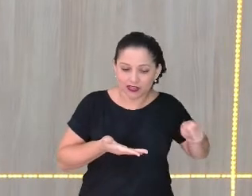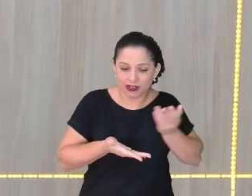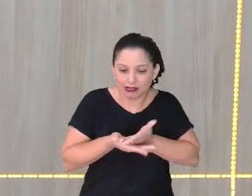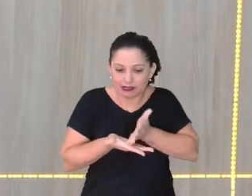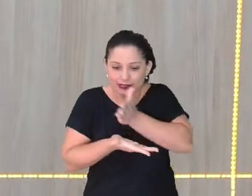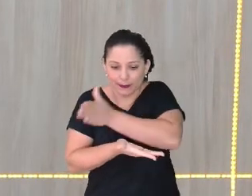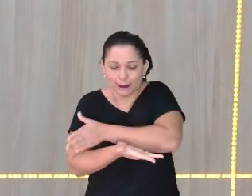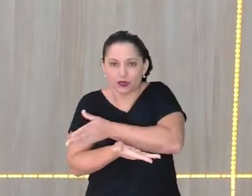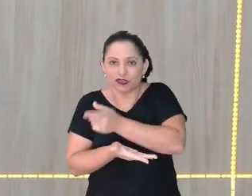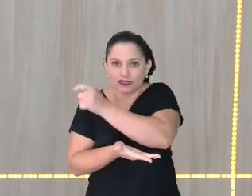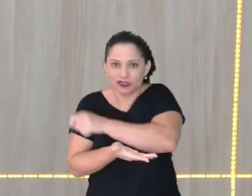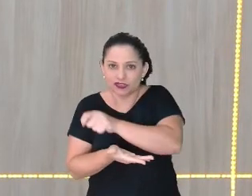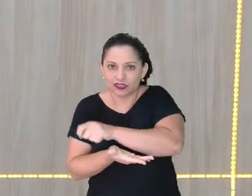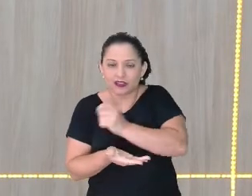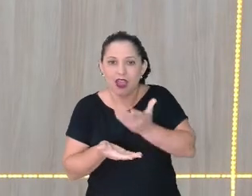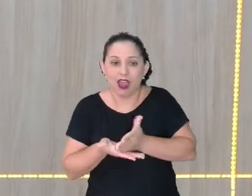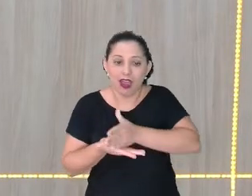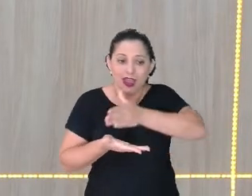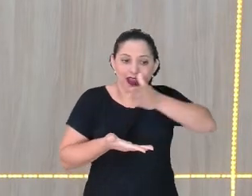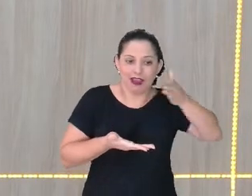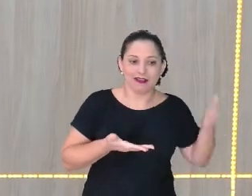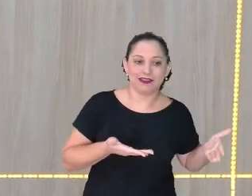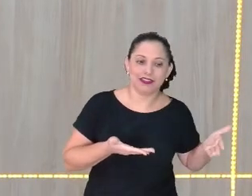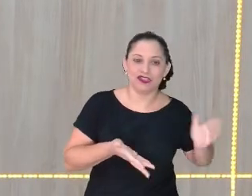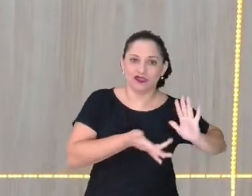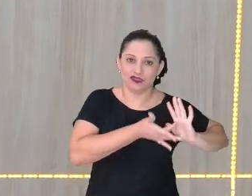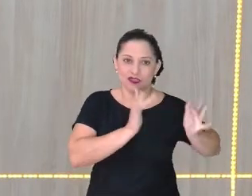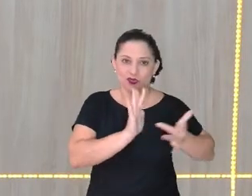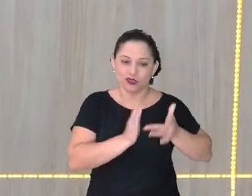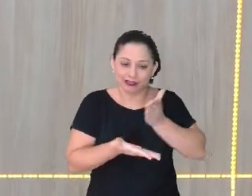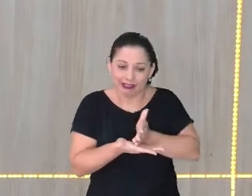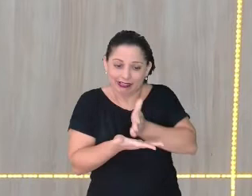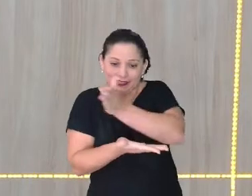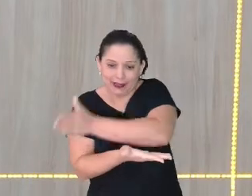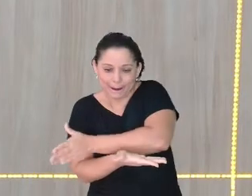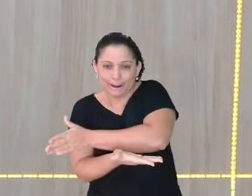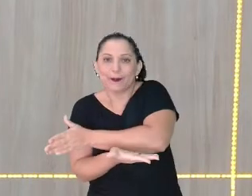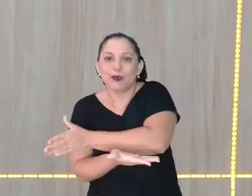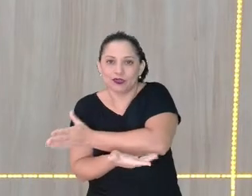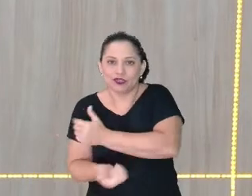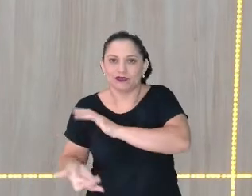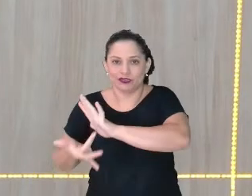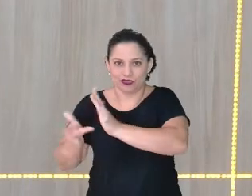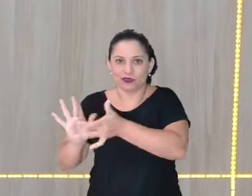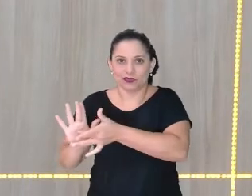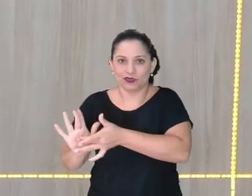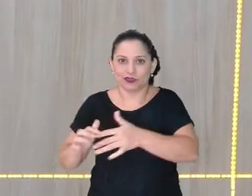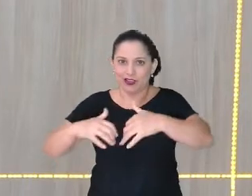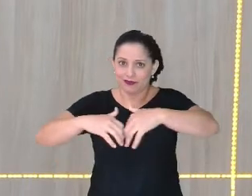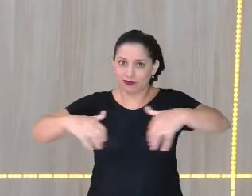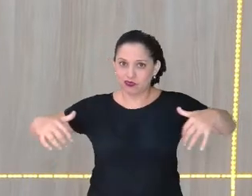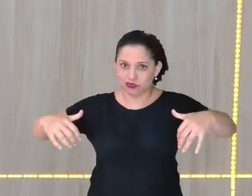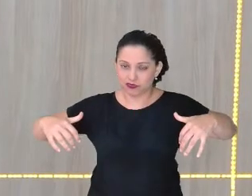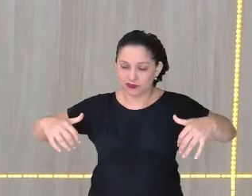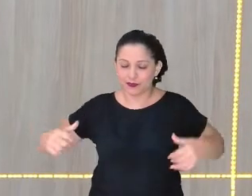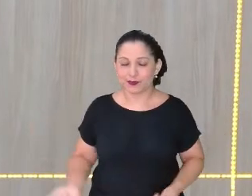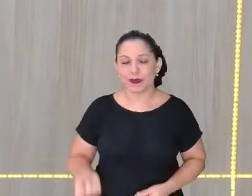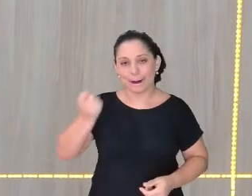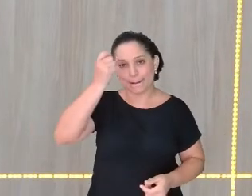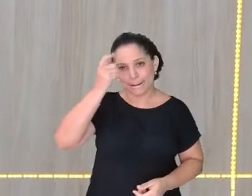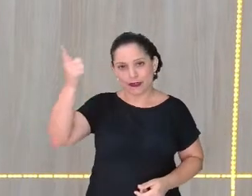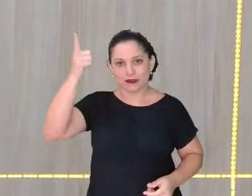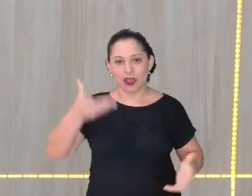Cristo, depois de Cristo. Eles pensaram em uma divisão da história a partir do modo de